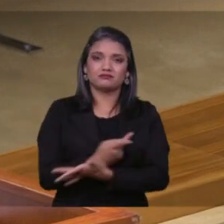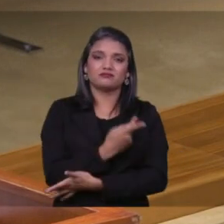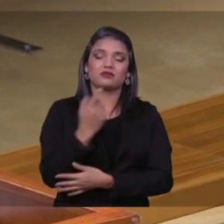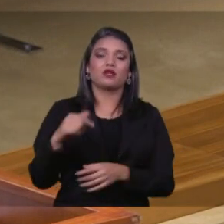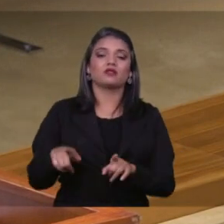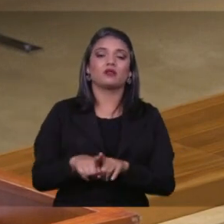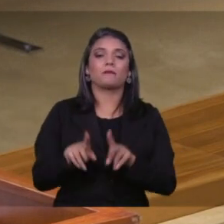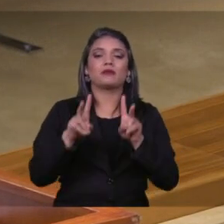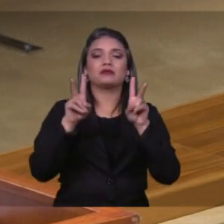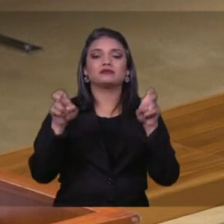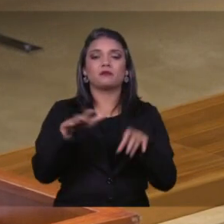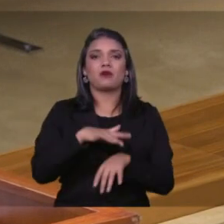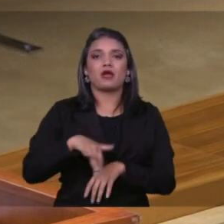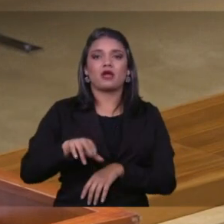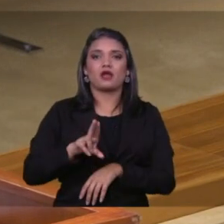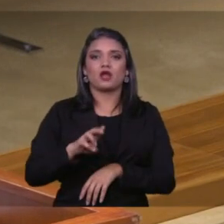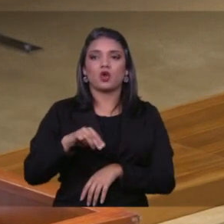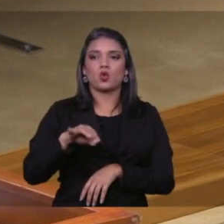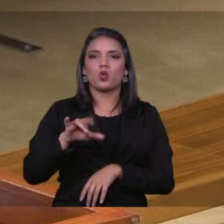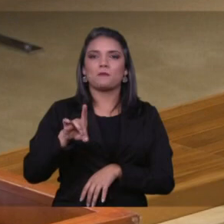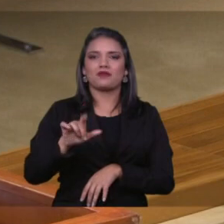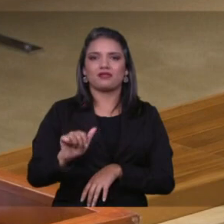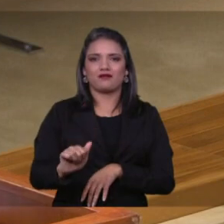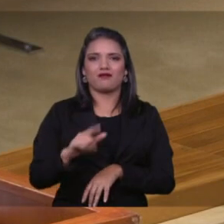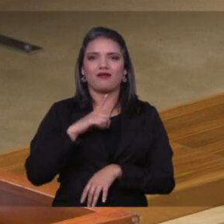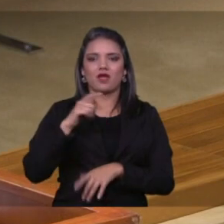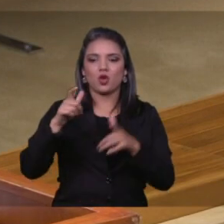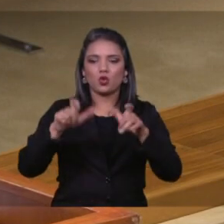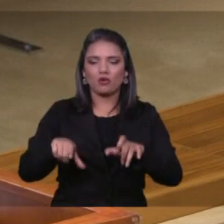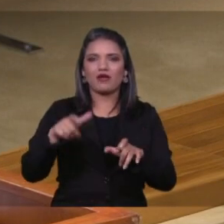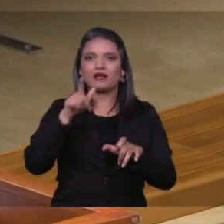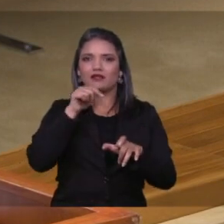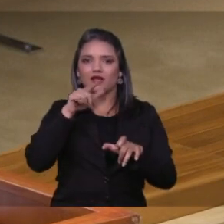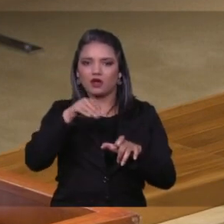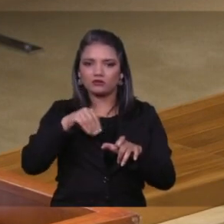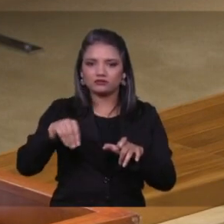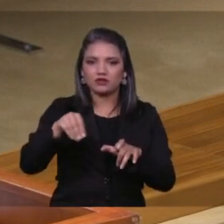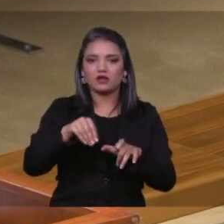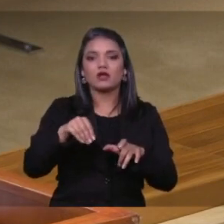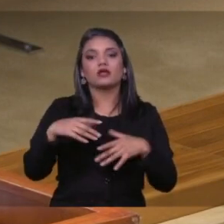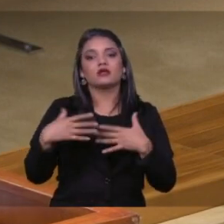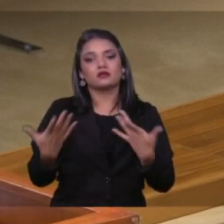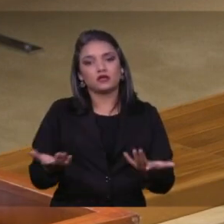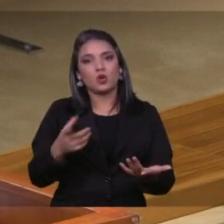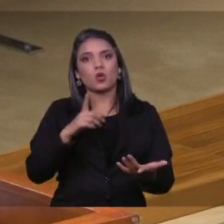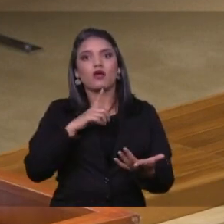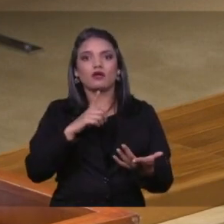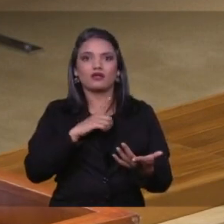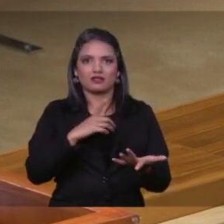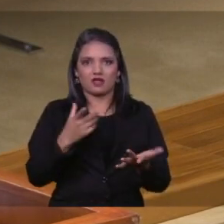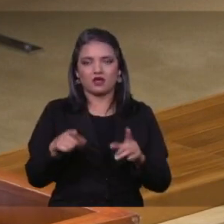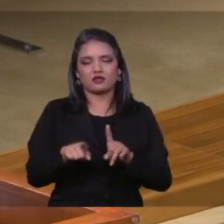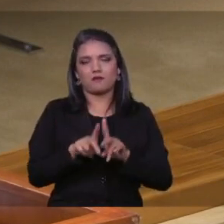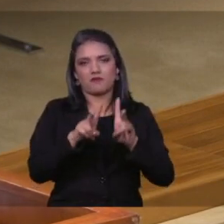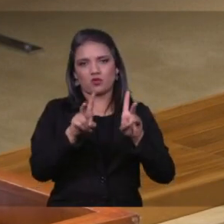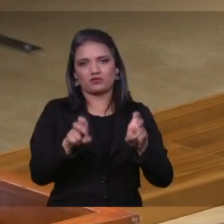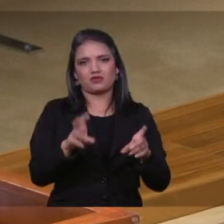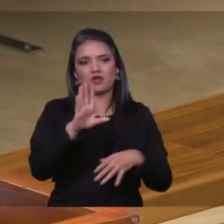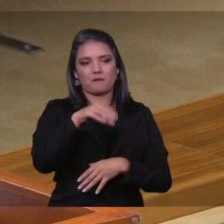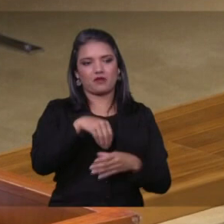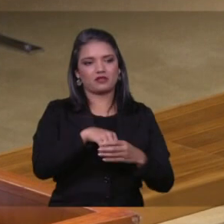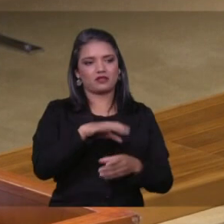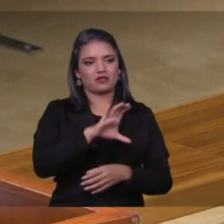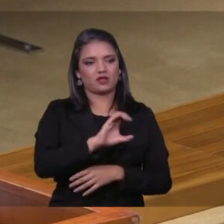de áreas úmidas, excelências, é objeto da Convenção Internacional de Lança e de negociações da COP, essa que